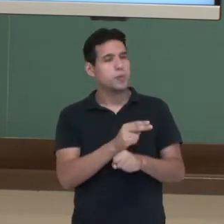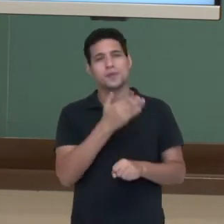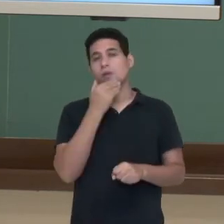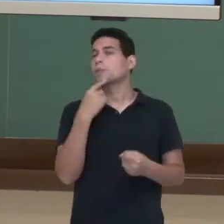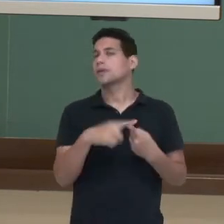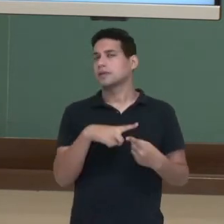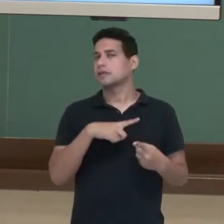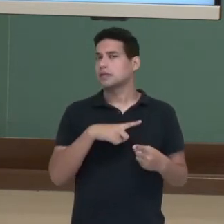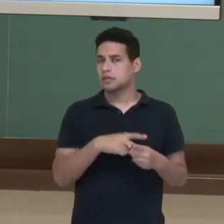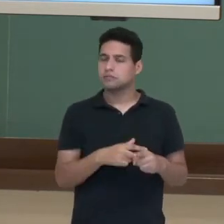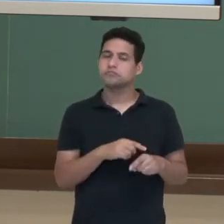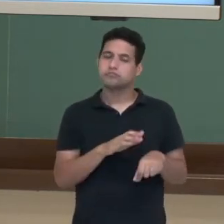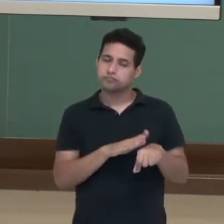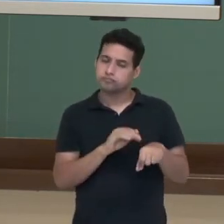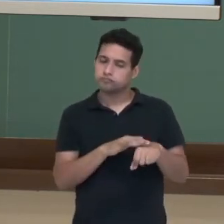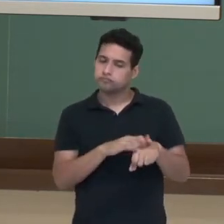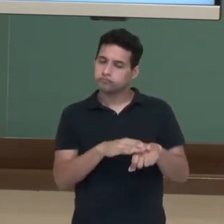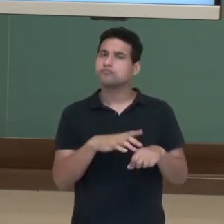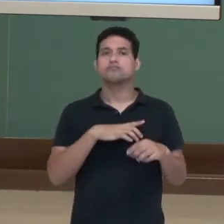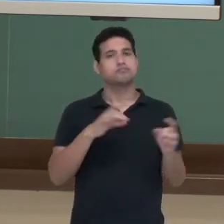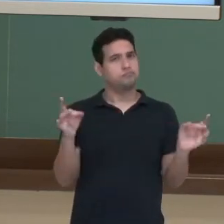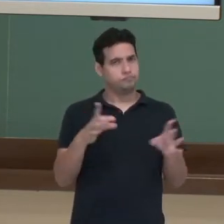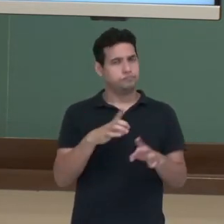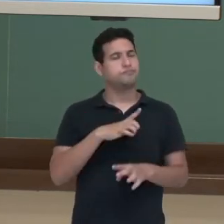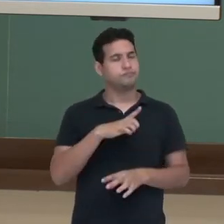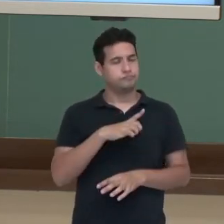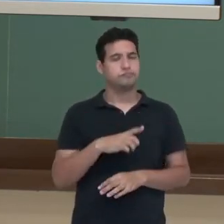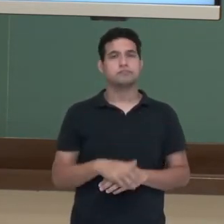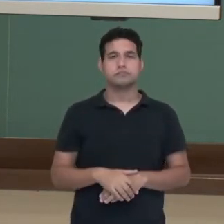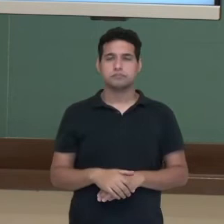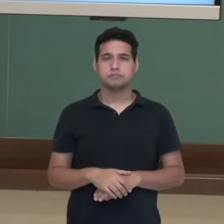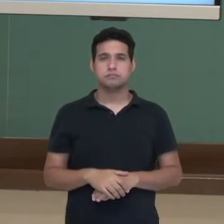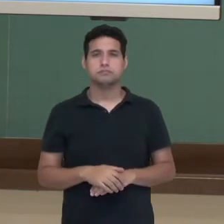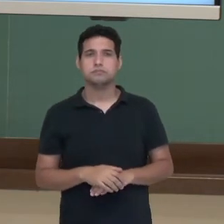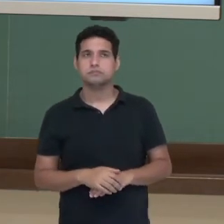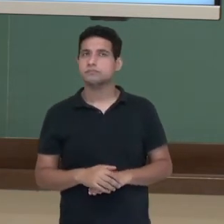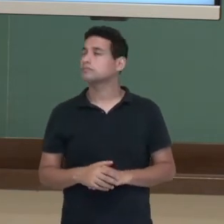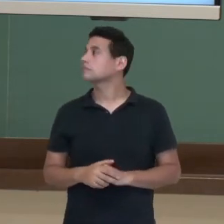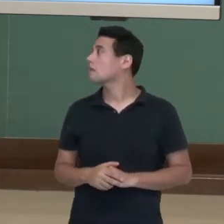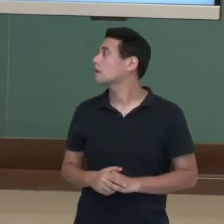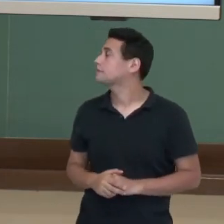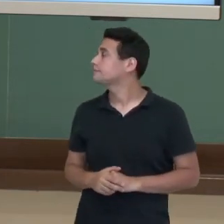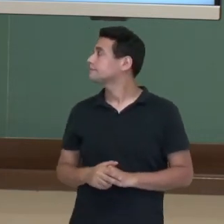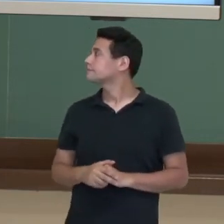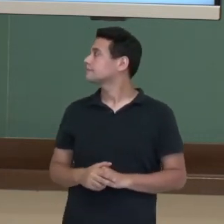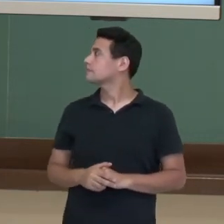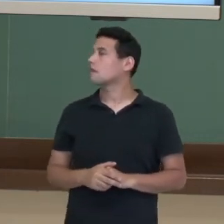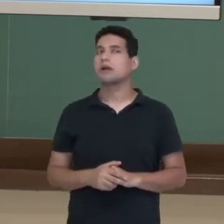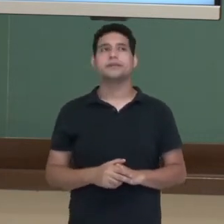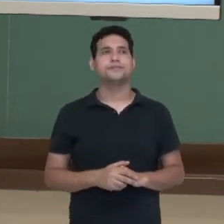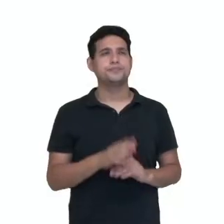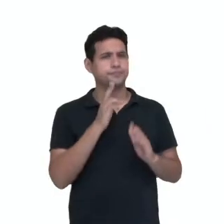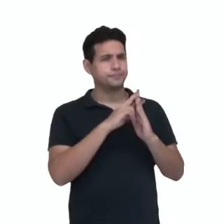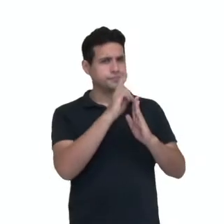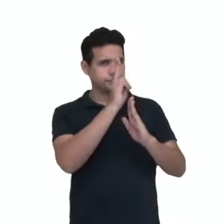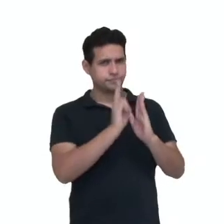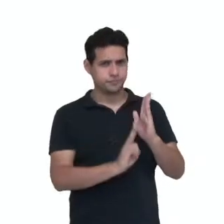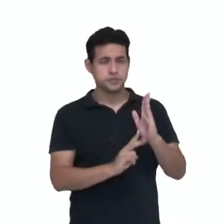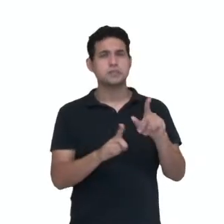tem tratamento e tem cura. De acordo? Vamos a seguir. A ler. La